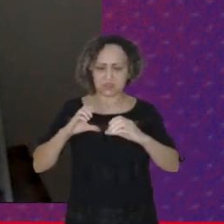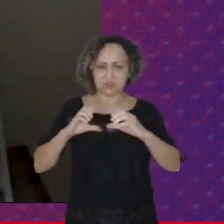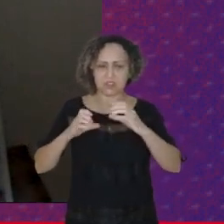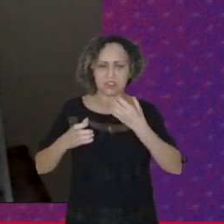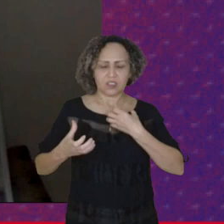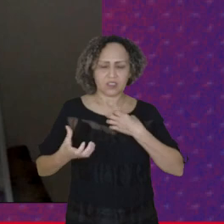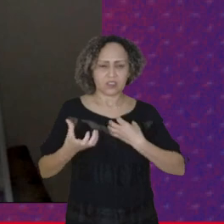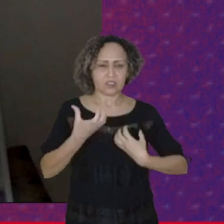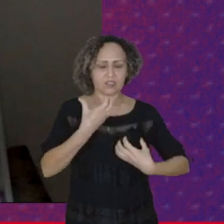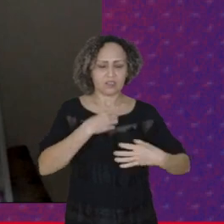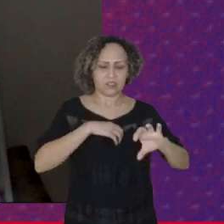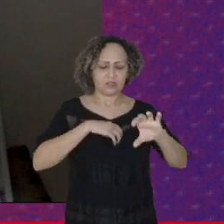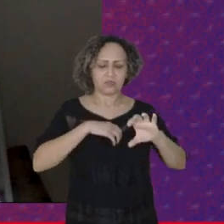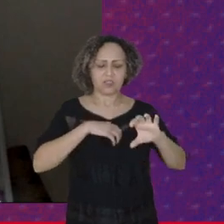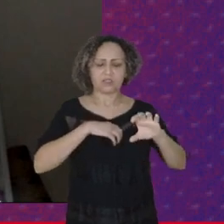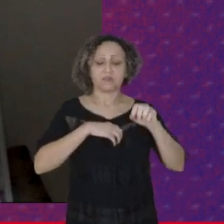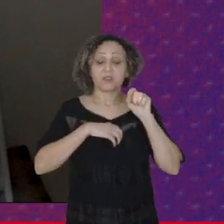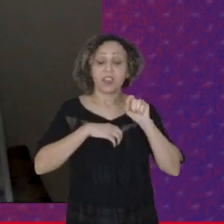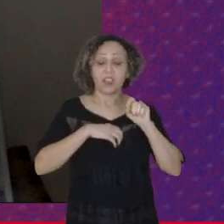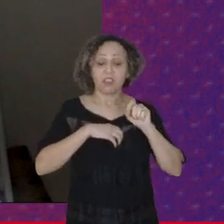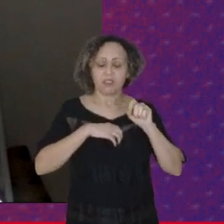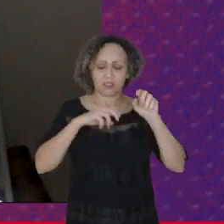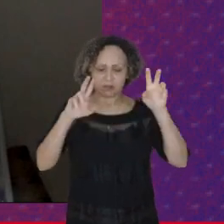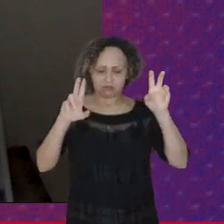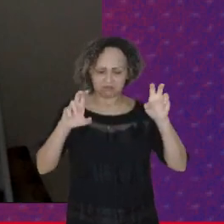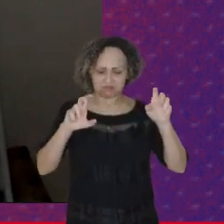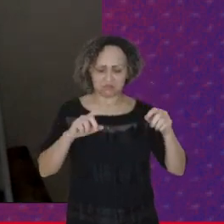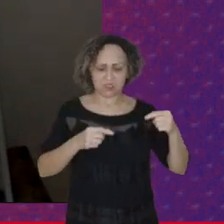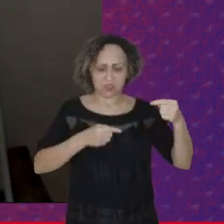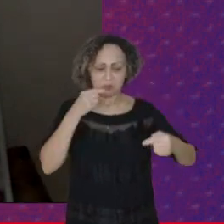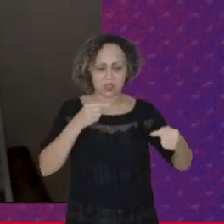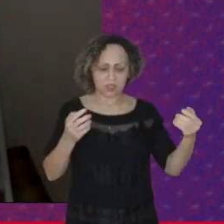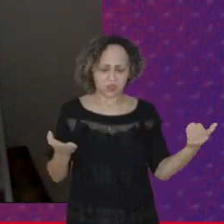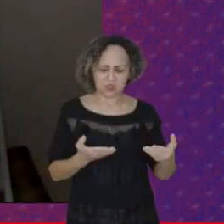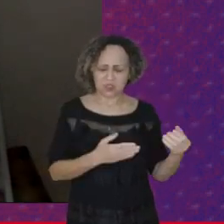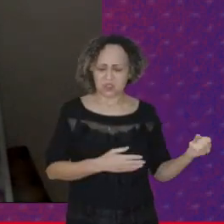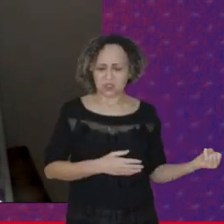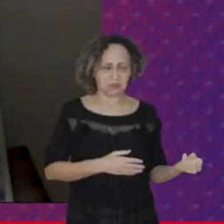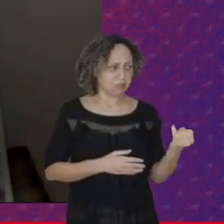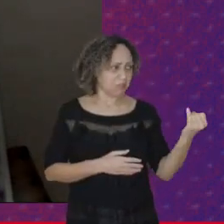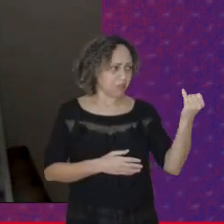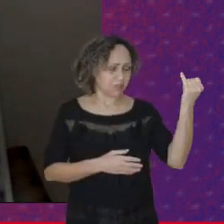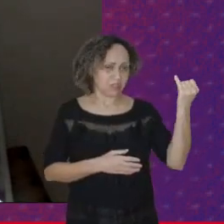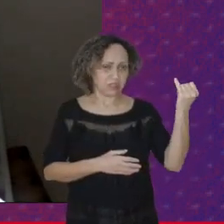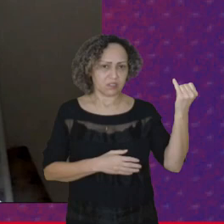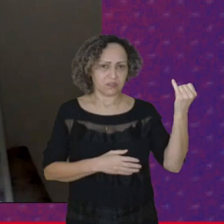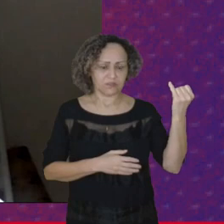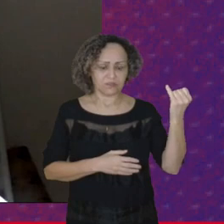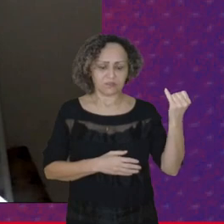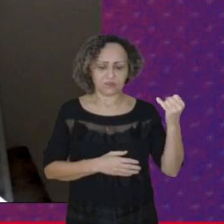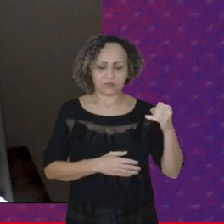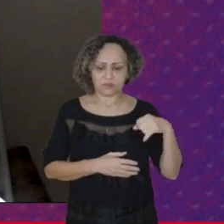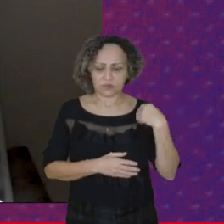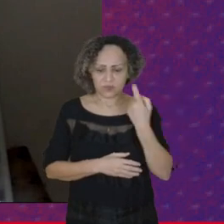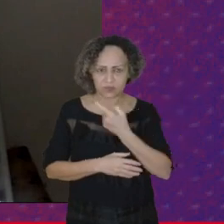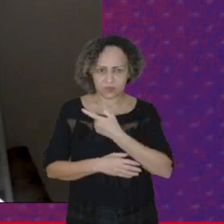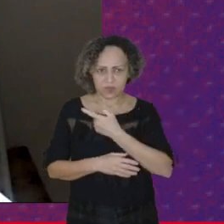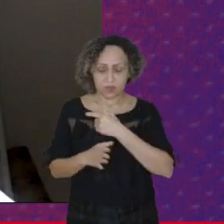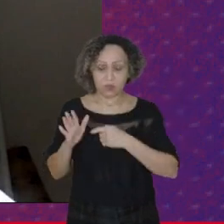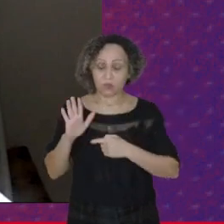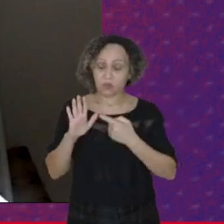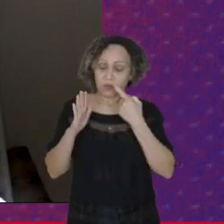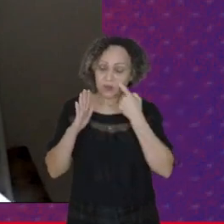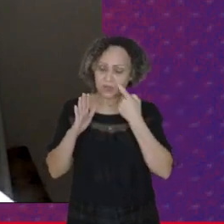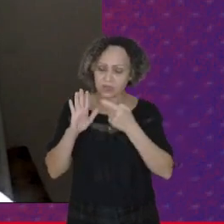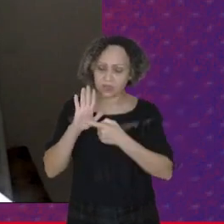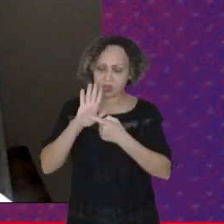tão fundamental. E queria apresentar, então, as professoras, né, que já se apresentaram nas aulas. Quem não assistiu às aulas